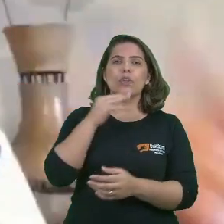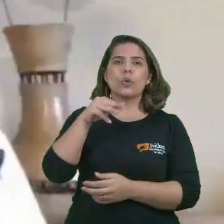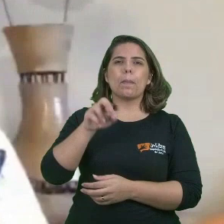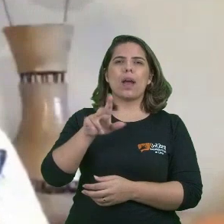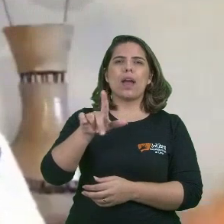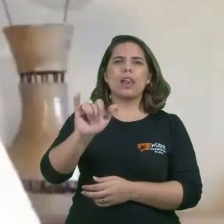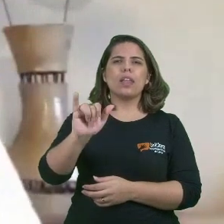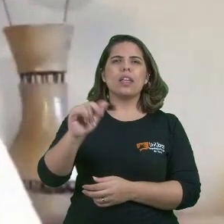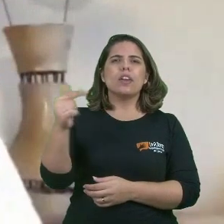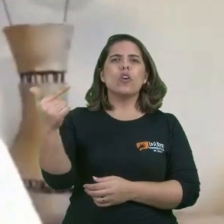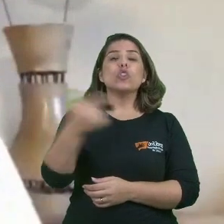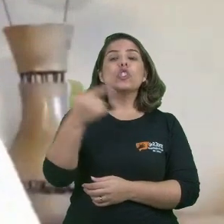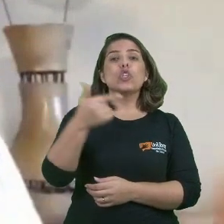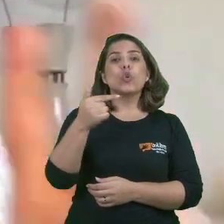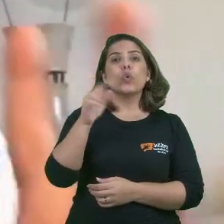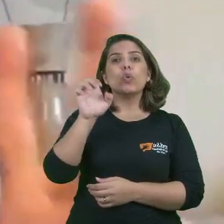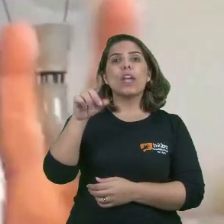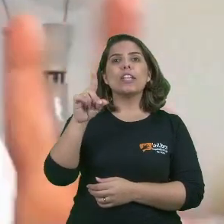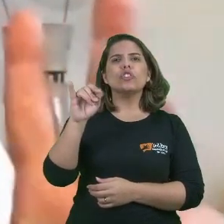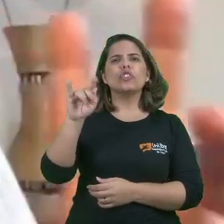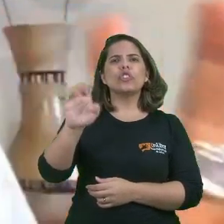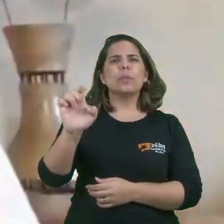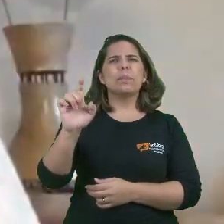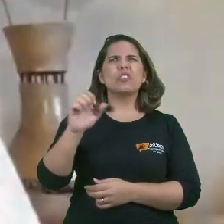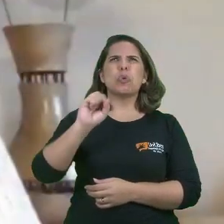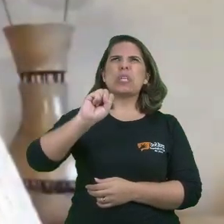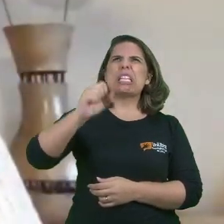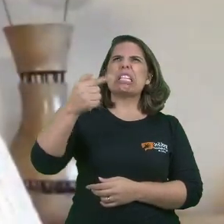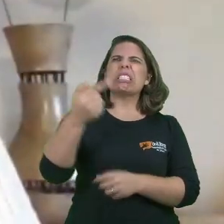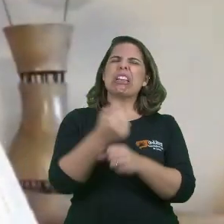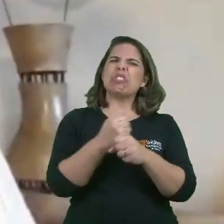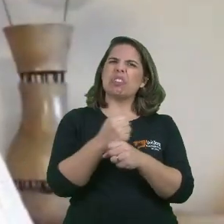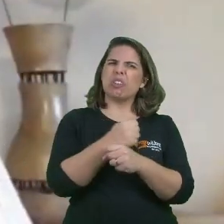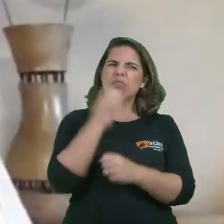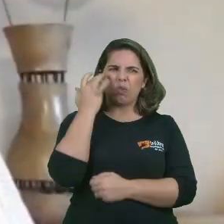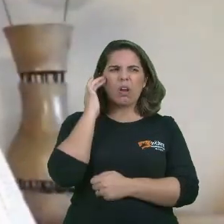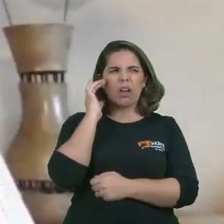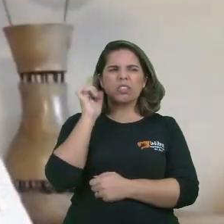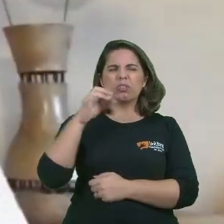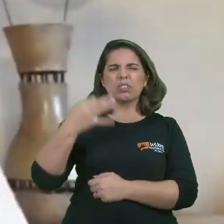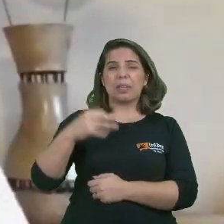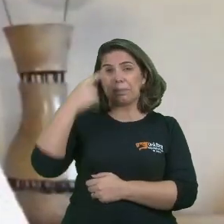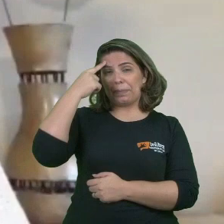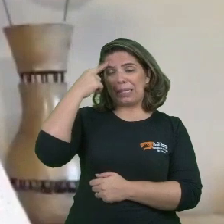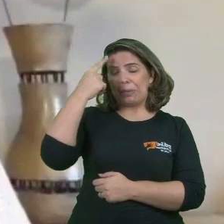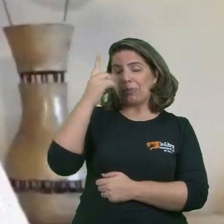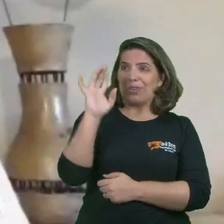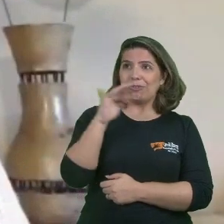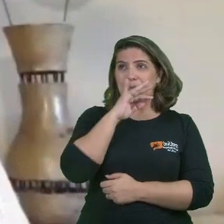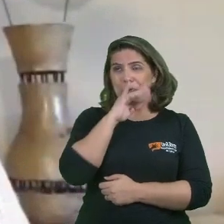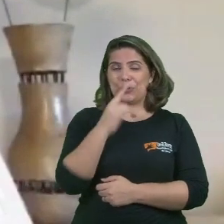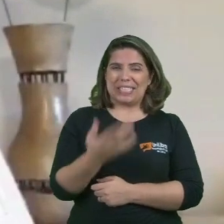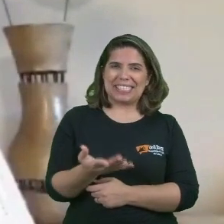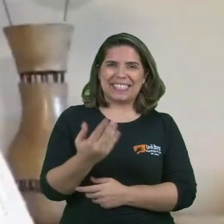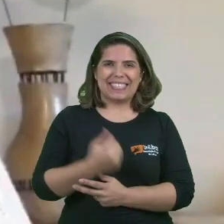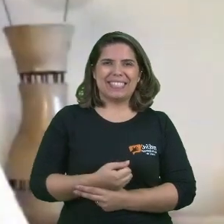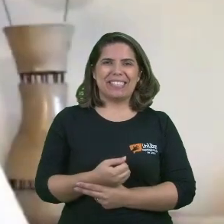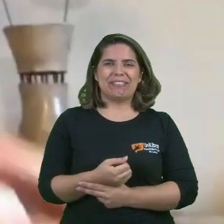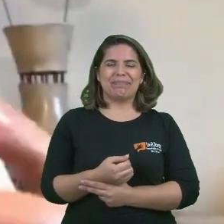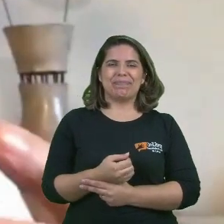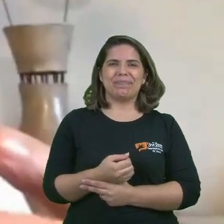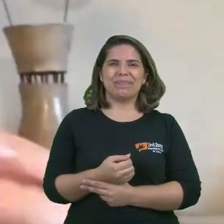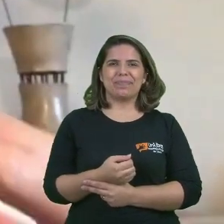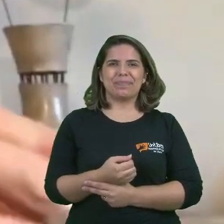É no segundo endipe em Recife acho que é 87 se a minha memória não tiver muito muito ruim e